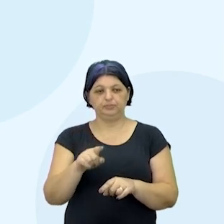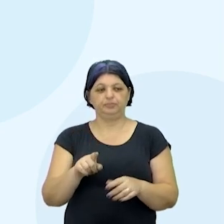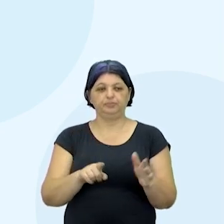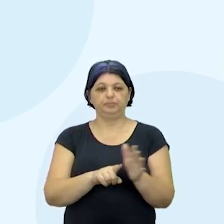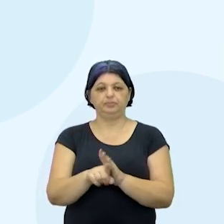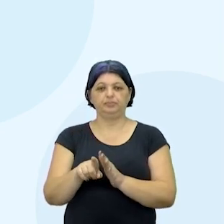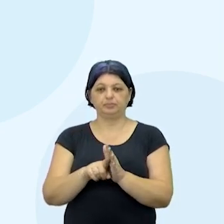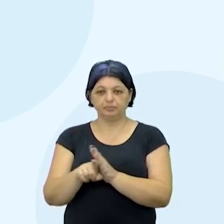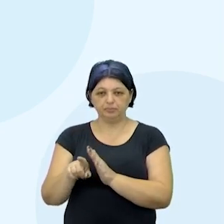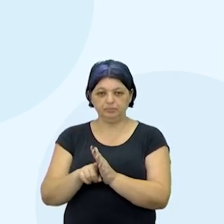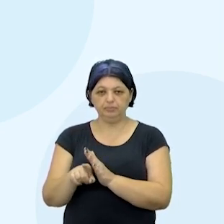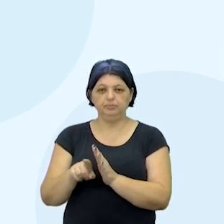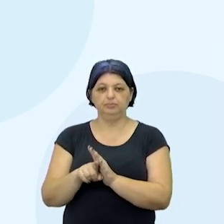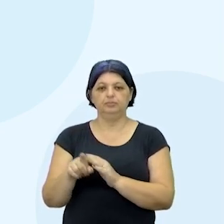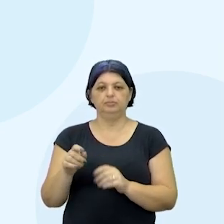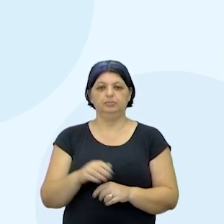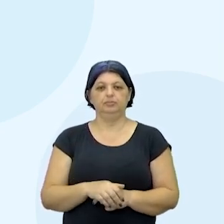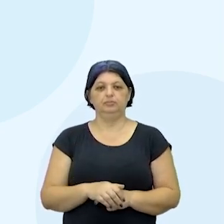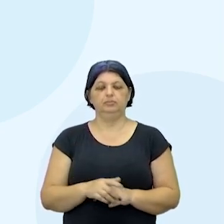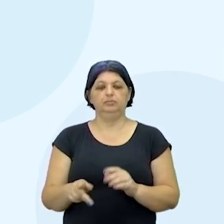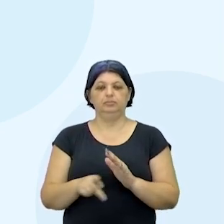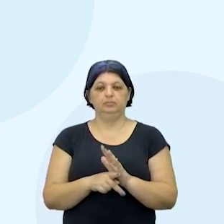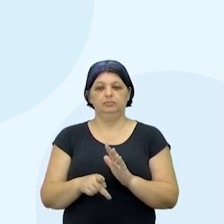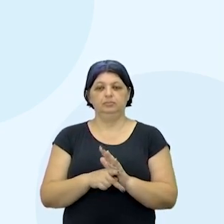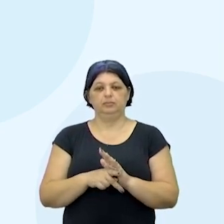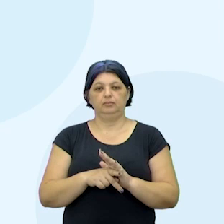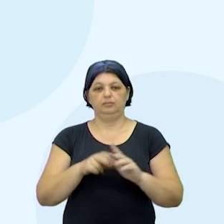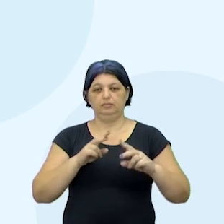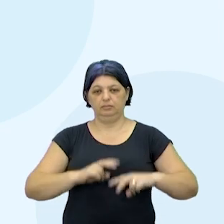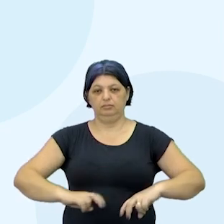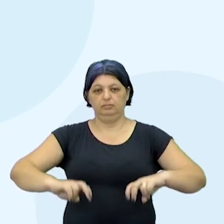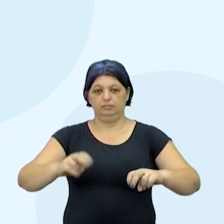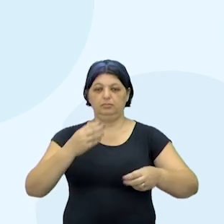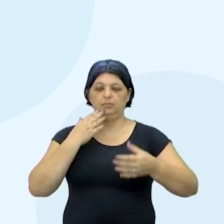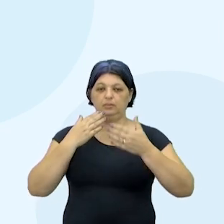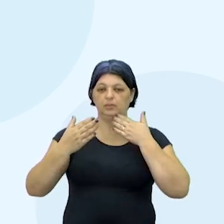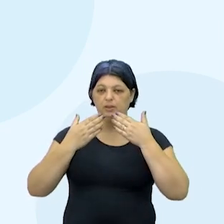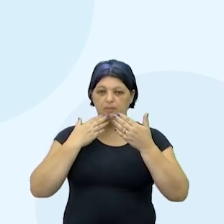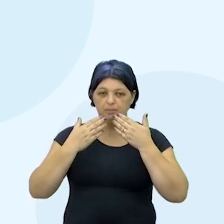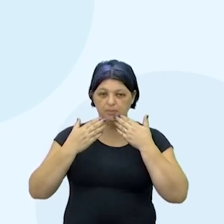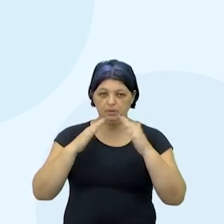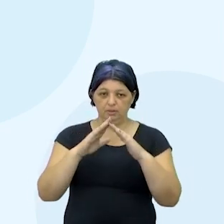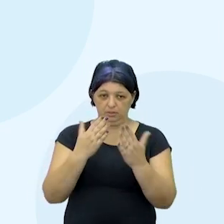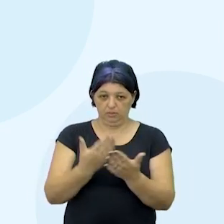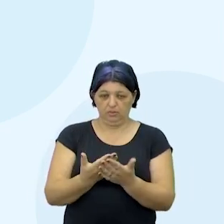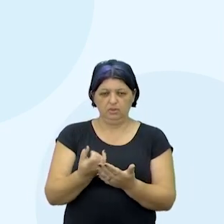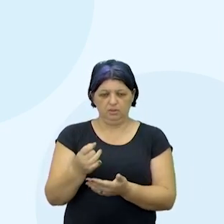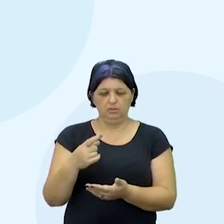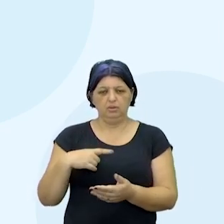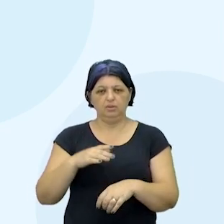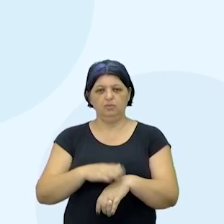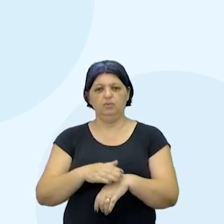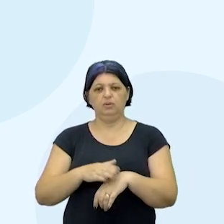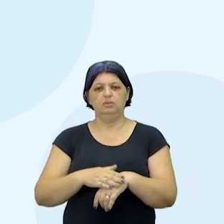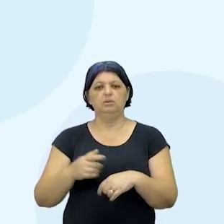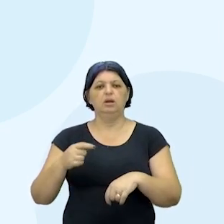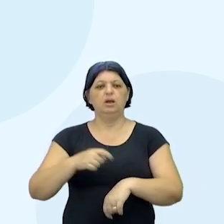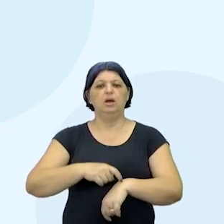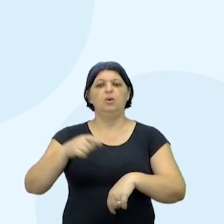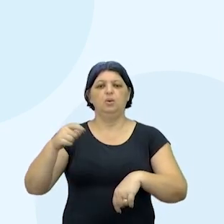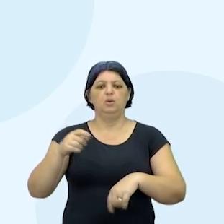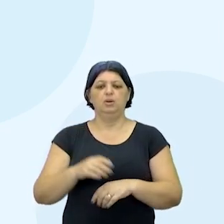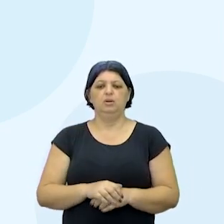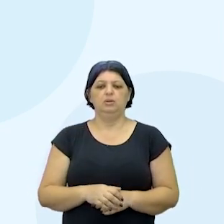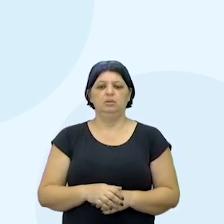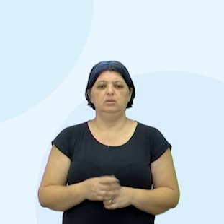perguntas norteadoras para a roda de conversa aí na escola. Se eu fosse fazer uma roda de conversa aqui nesse exato momento, eu iria